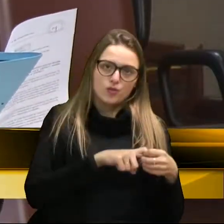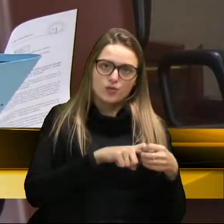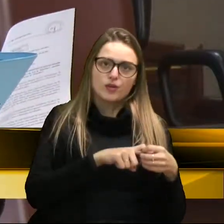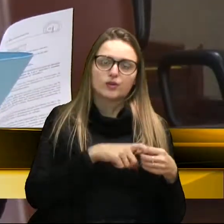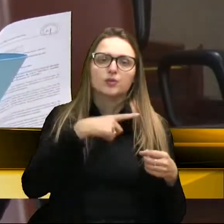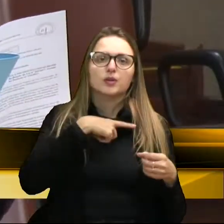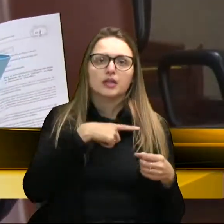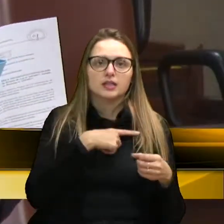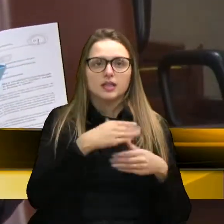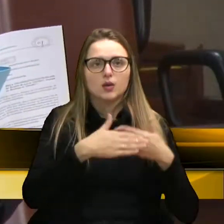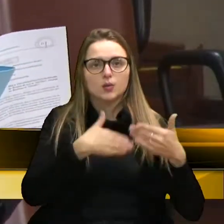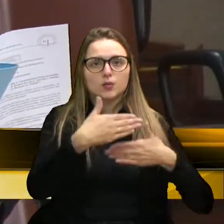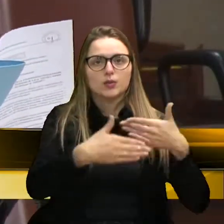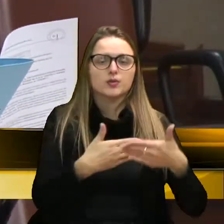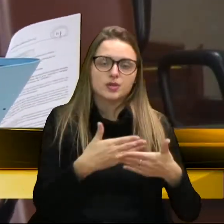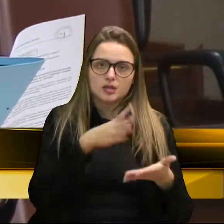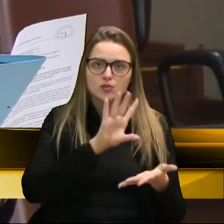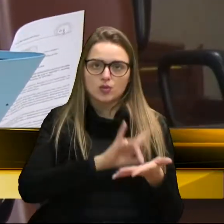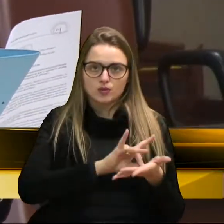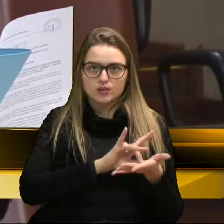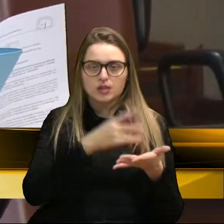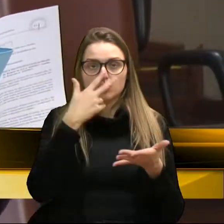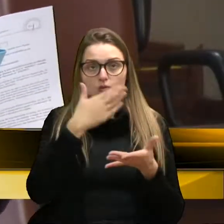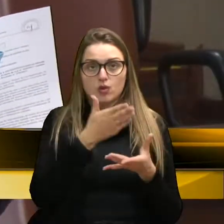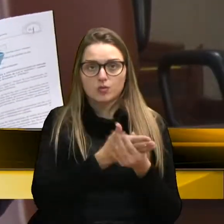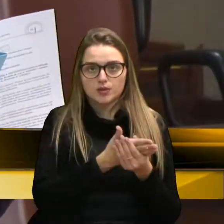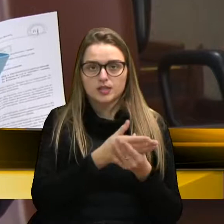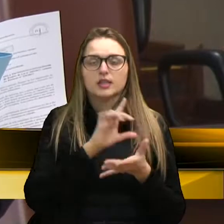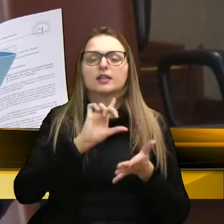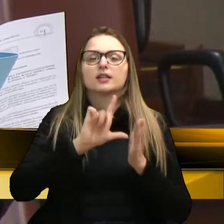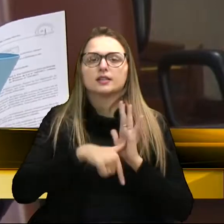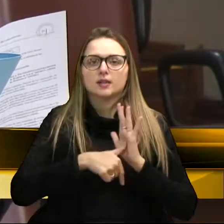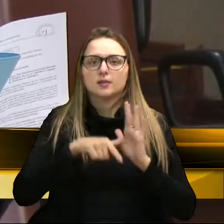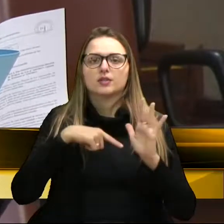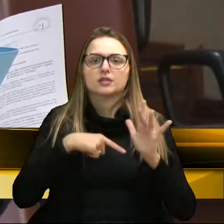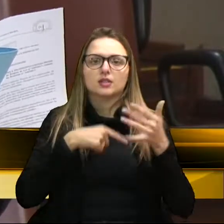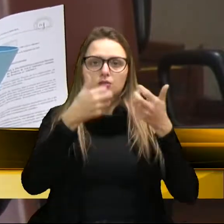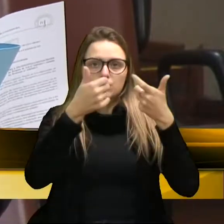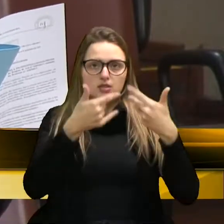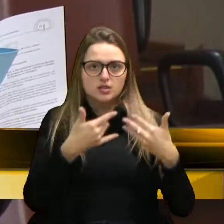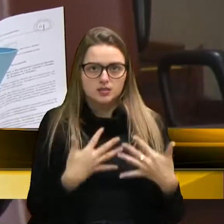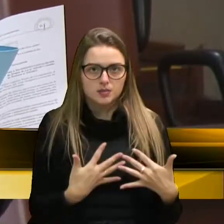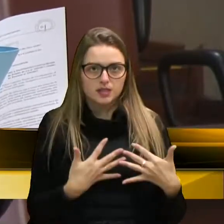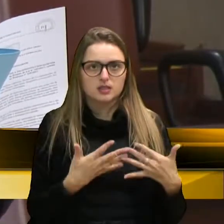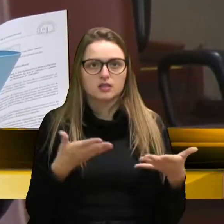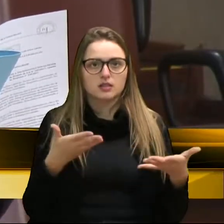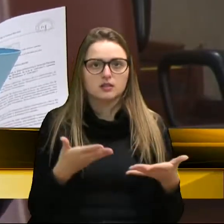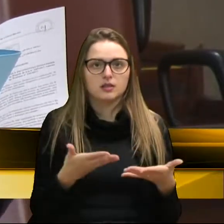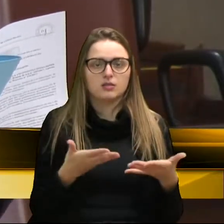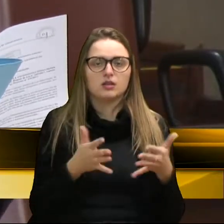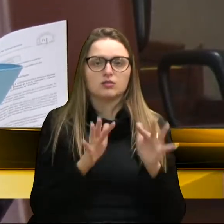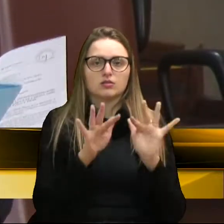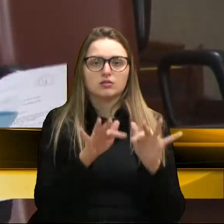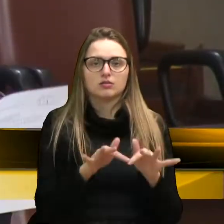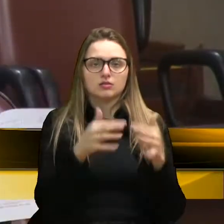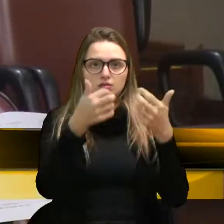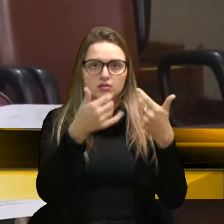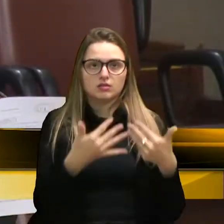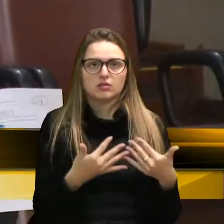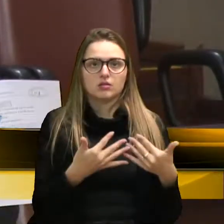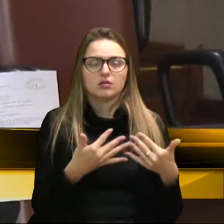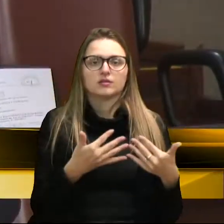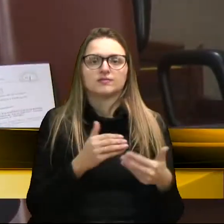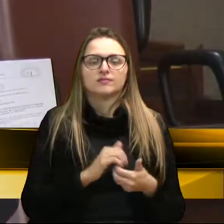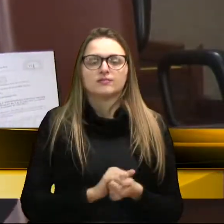fosse dado o trâmite legal do mesmo. Feita a exposição da matéria em exame, passamos às conclusões.